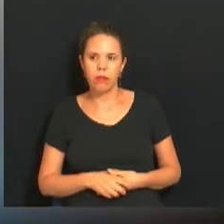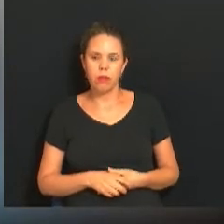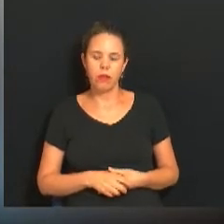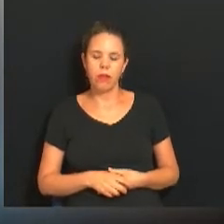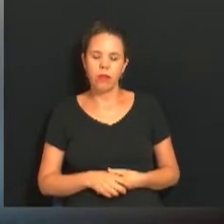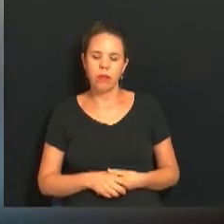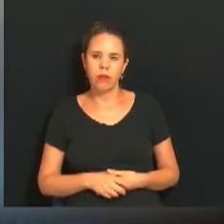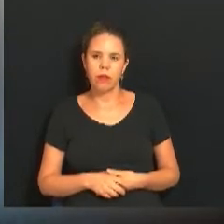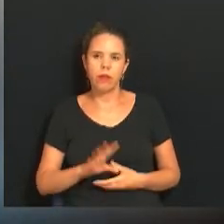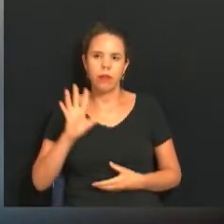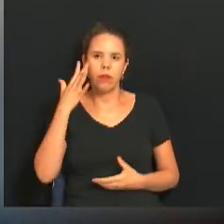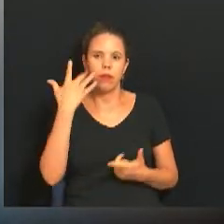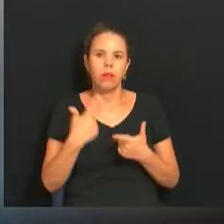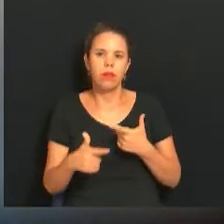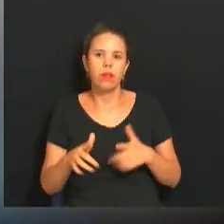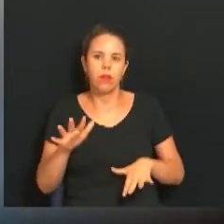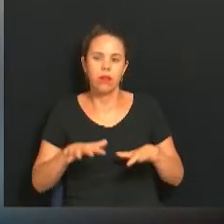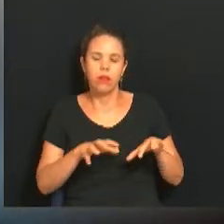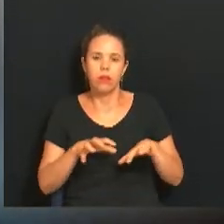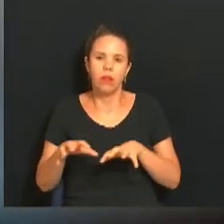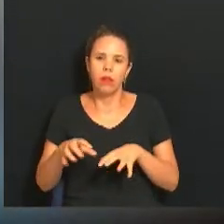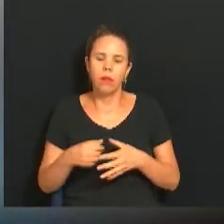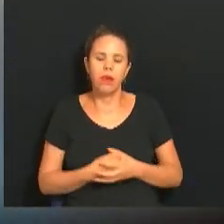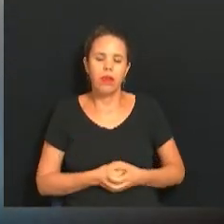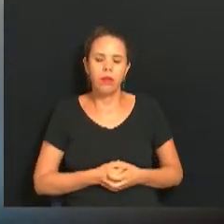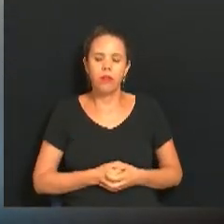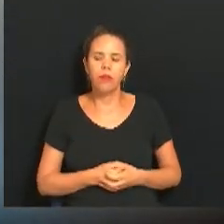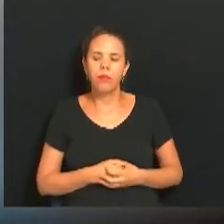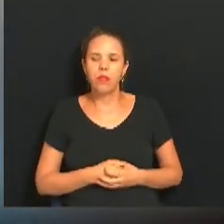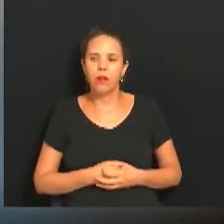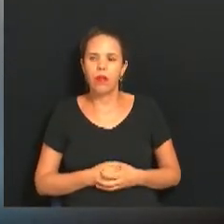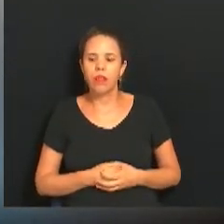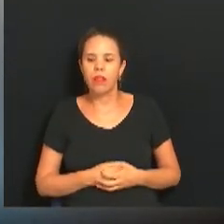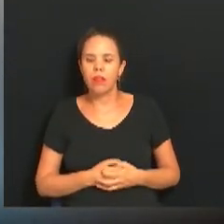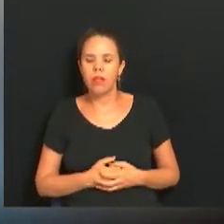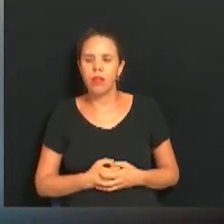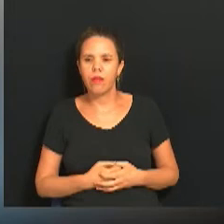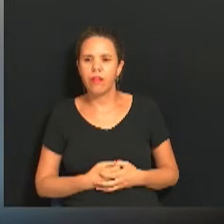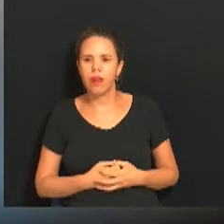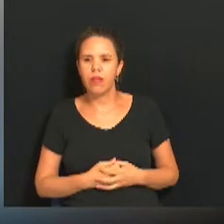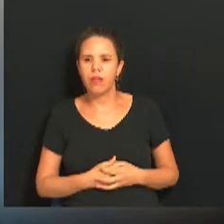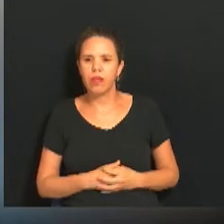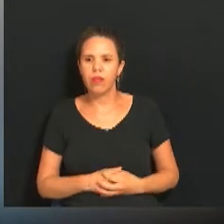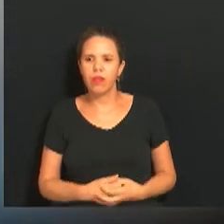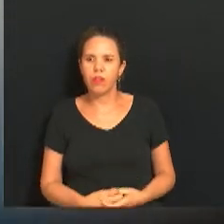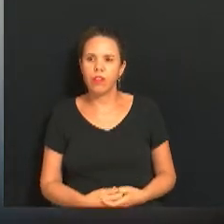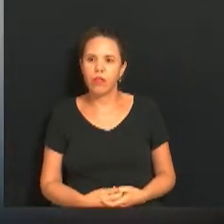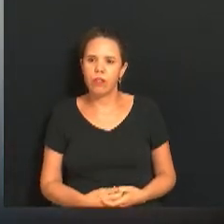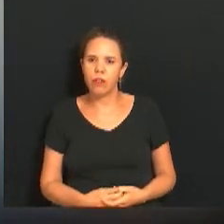efeitos, além das ações de prevenção que são realizadas ontem, tem cumprido o seu papel.